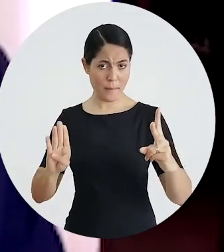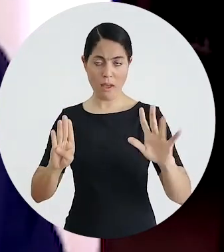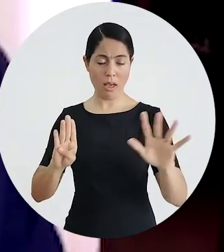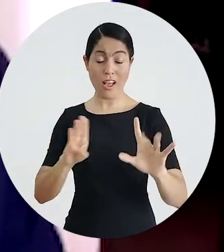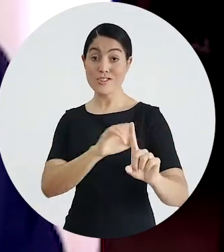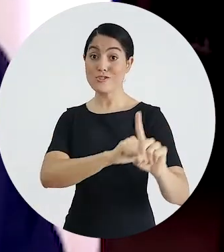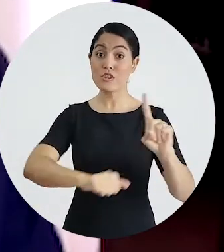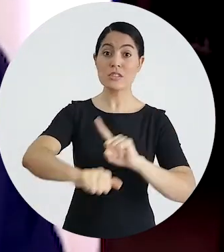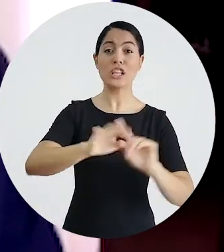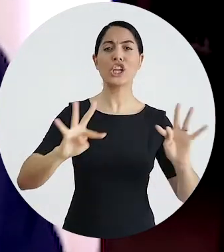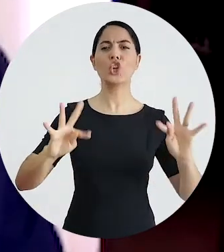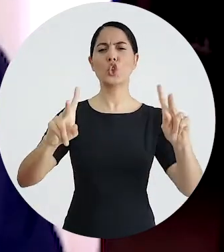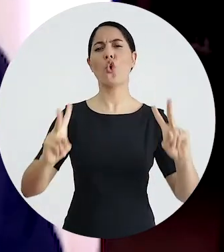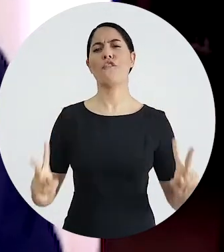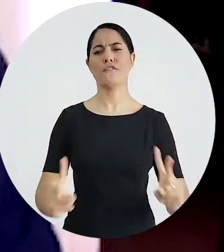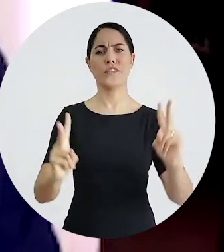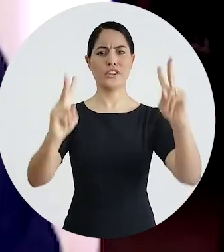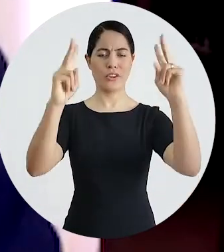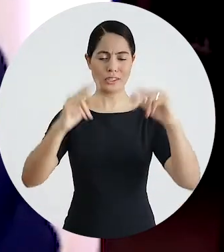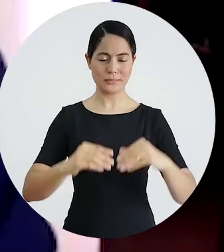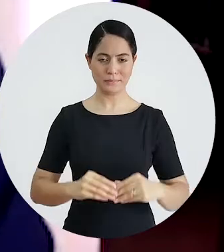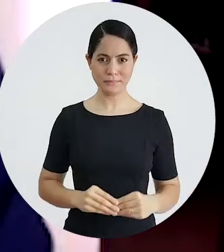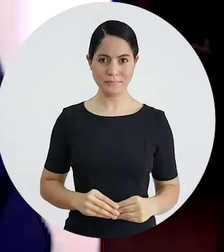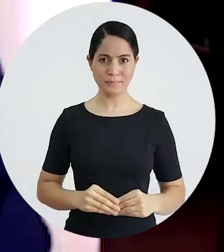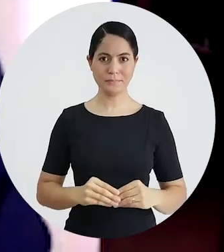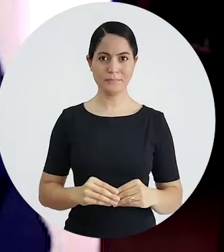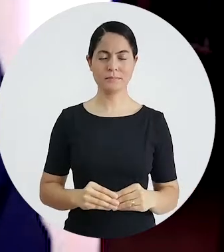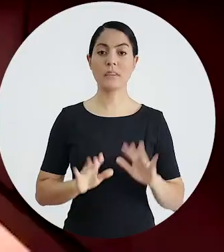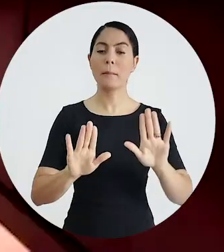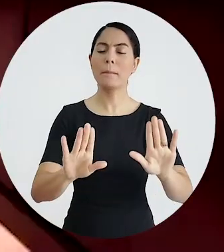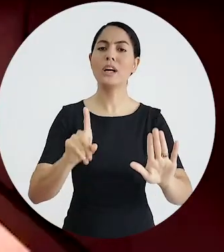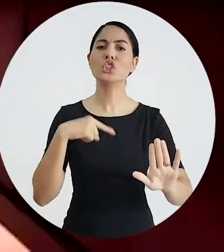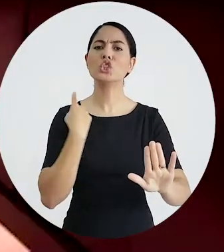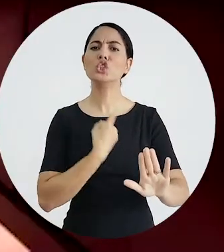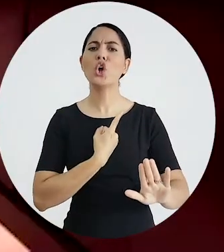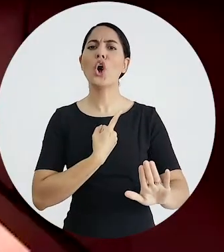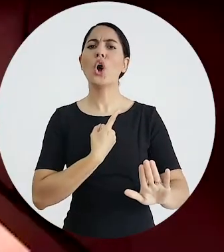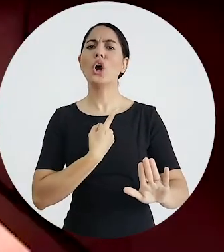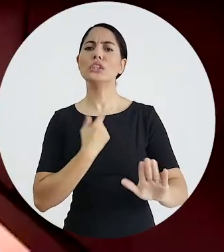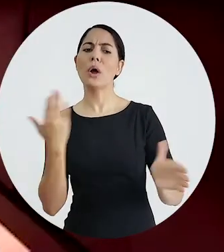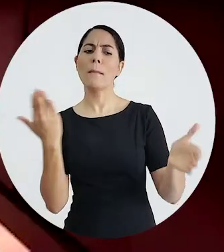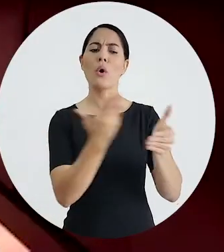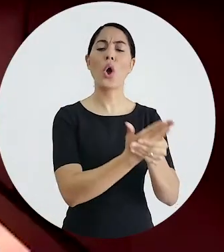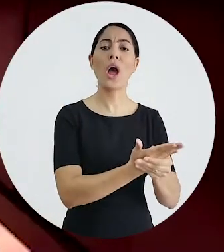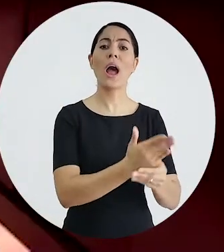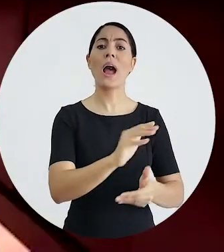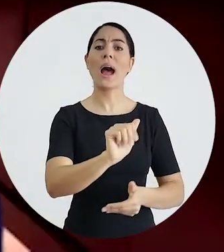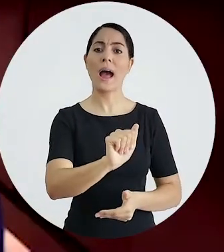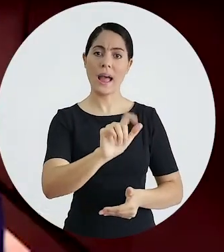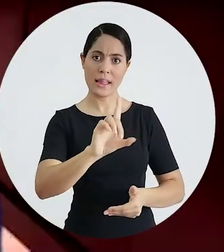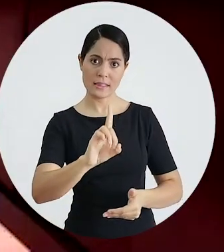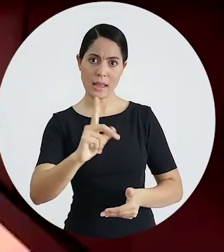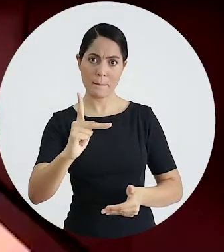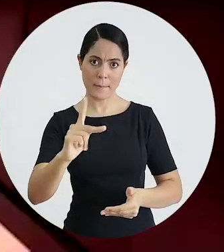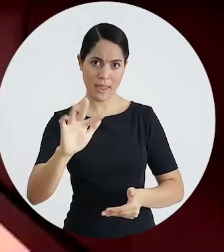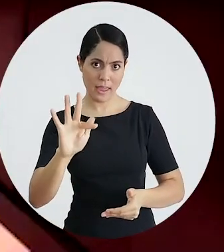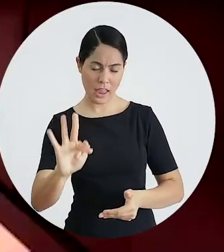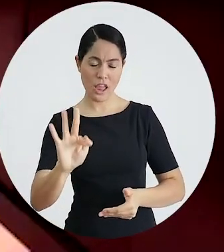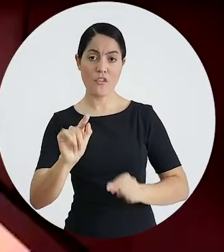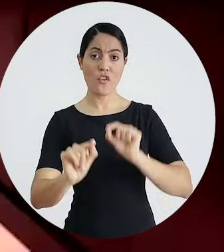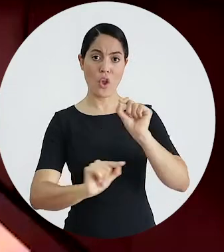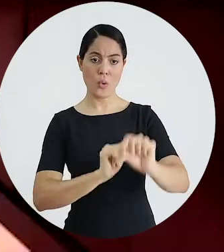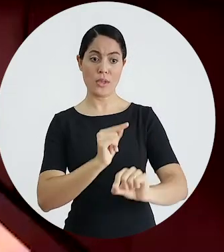ordem, mas de toda a sociedade brasileira. O que se discute na DPF é justamente